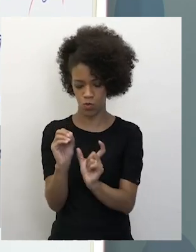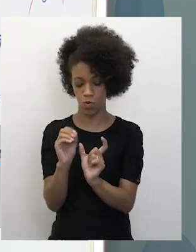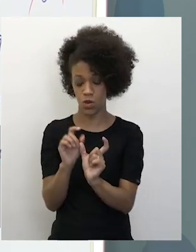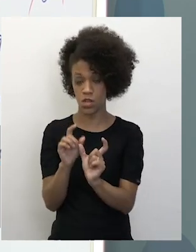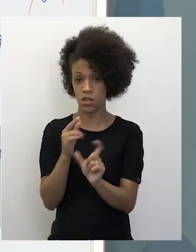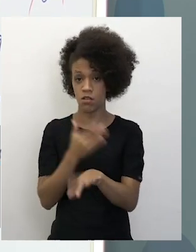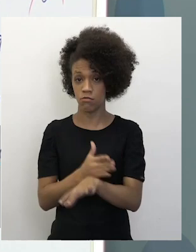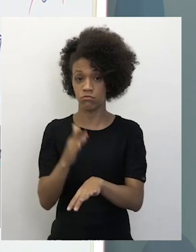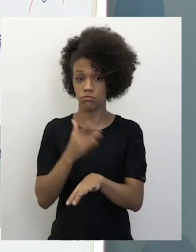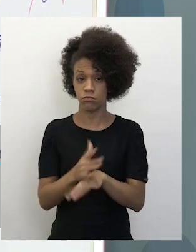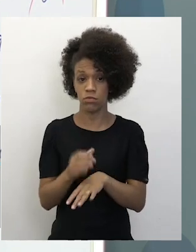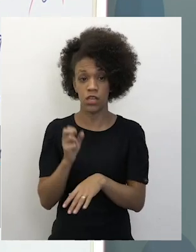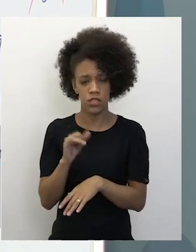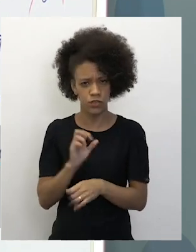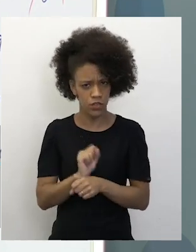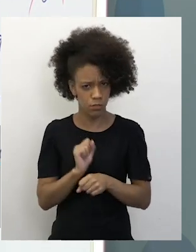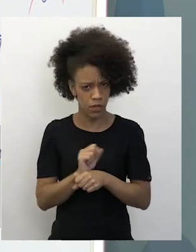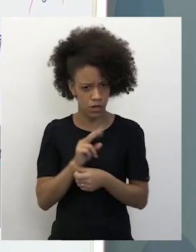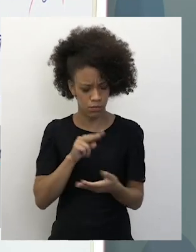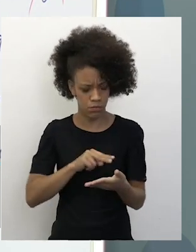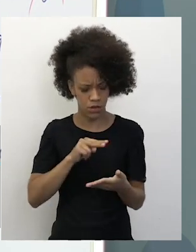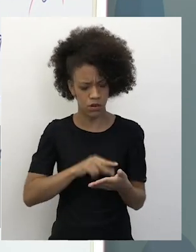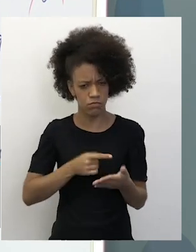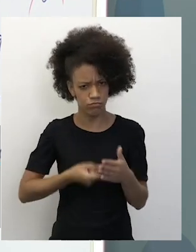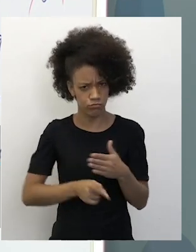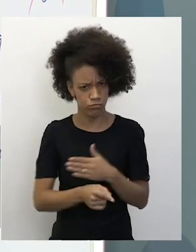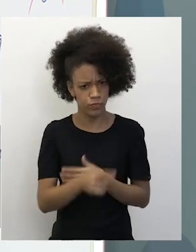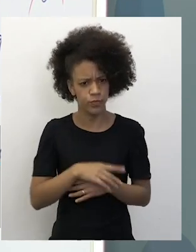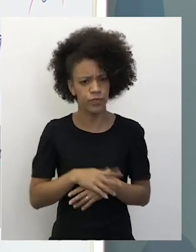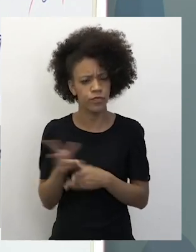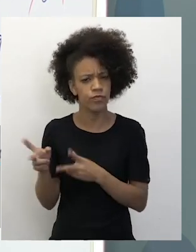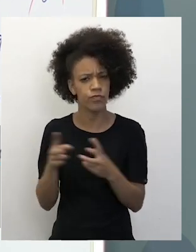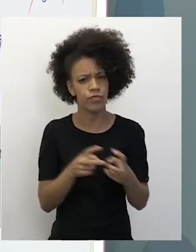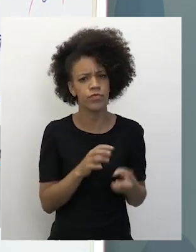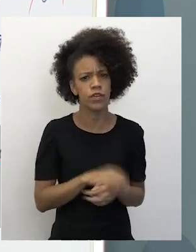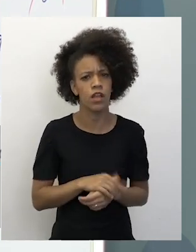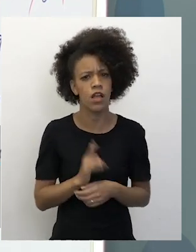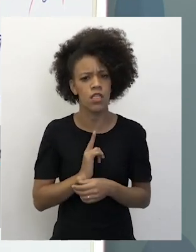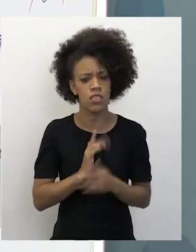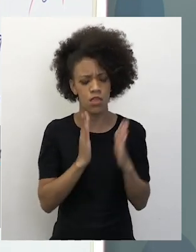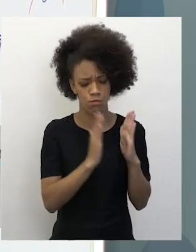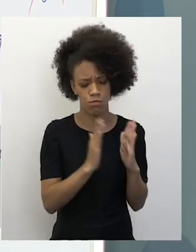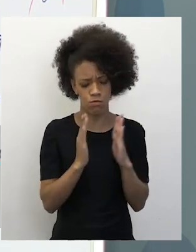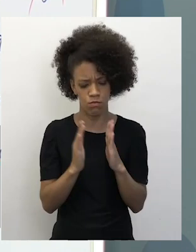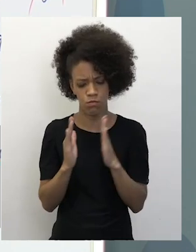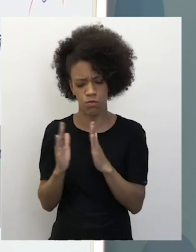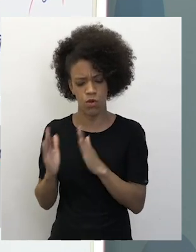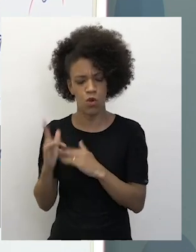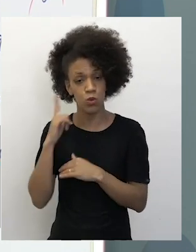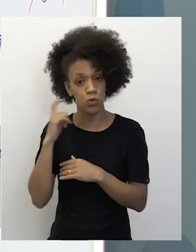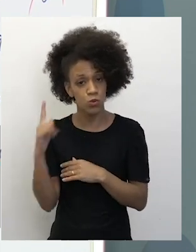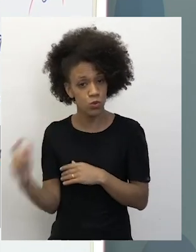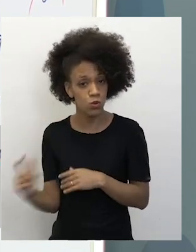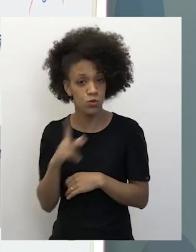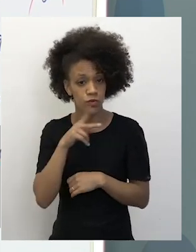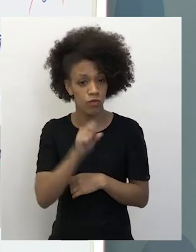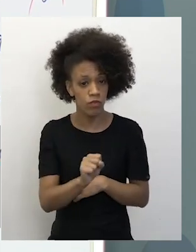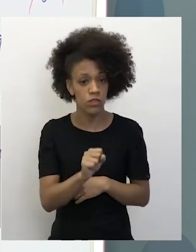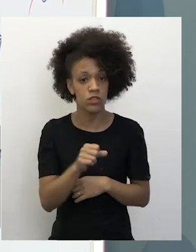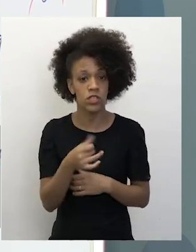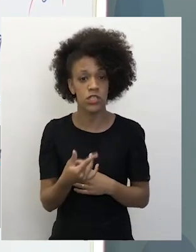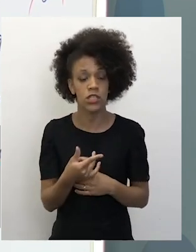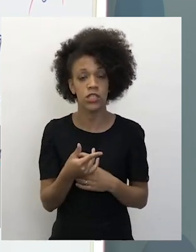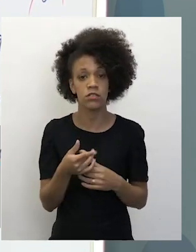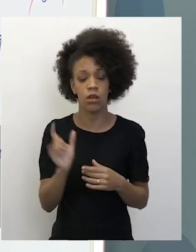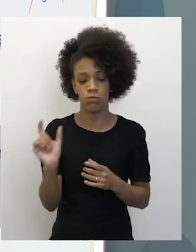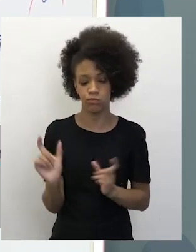ritmo é se você parar para ler com mais profundidade você precisa vai ter que existe uma sequência de ritmos sons e fortes que te